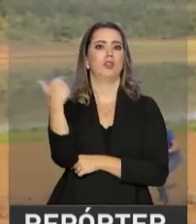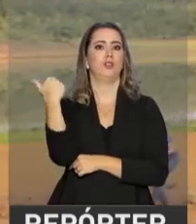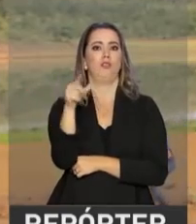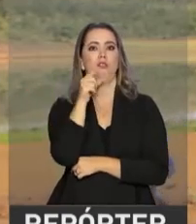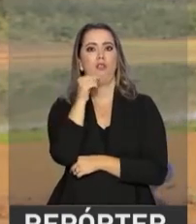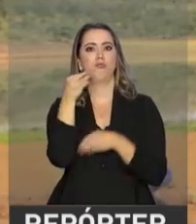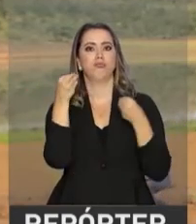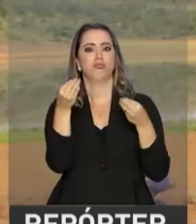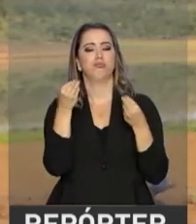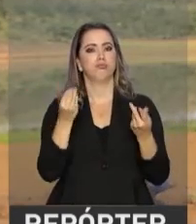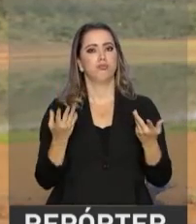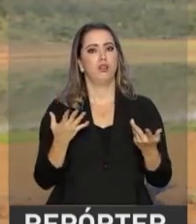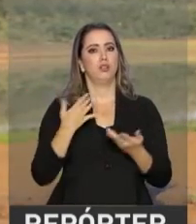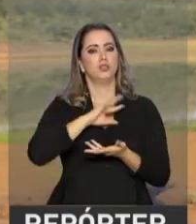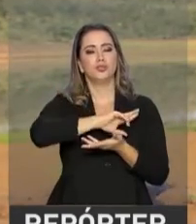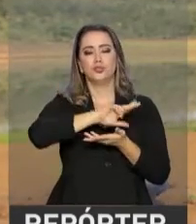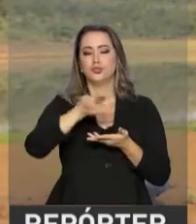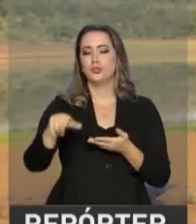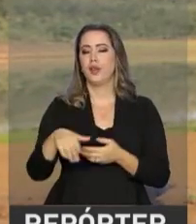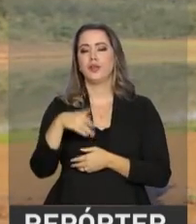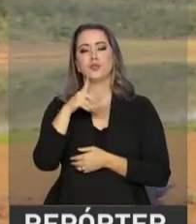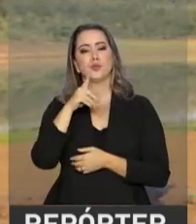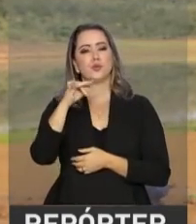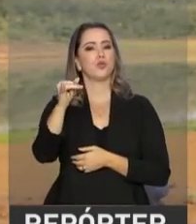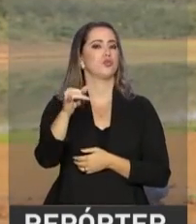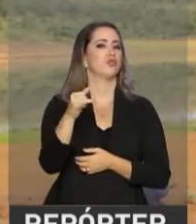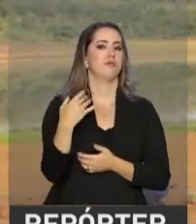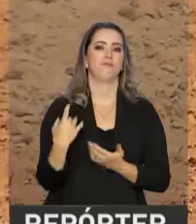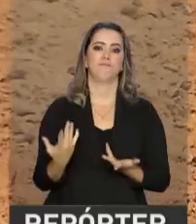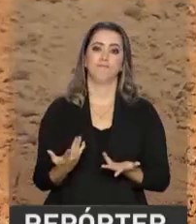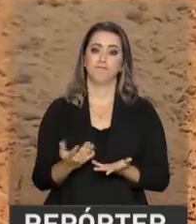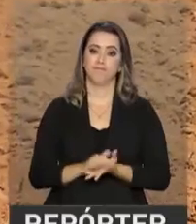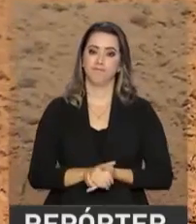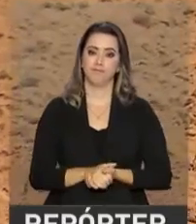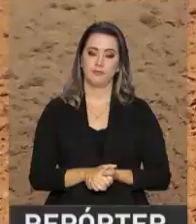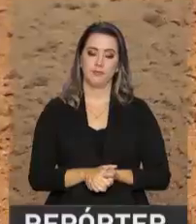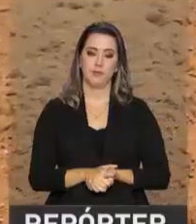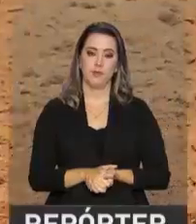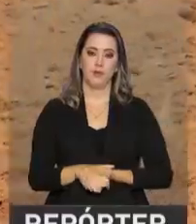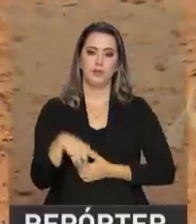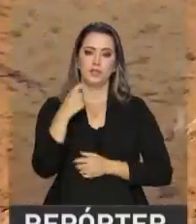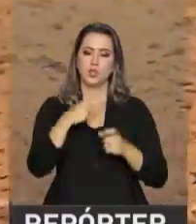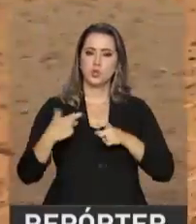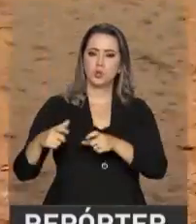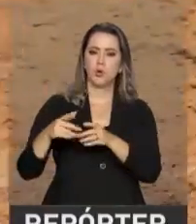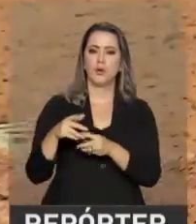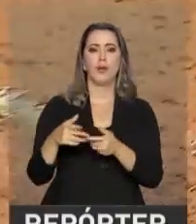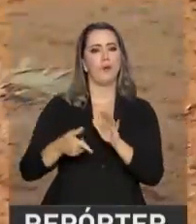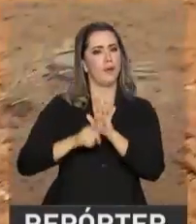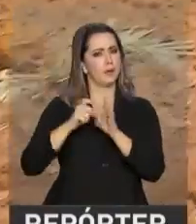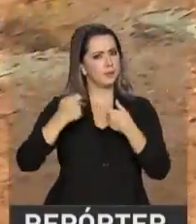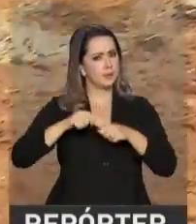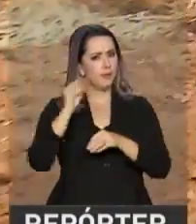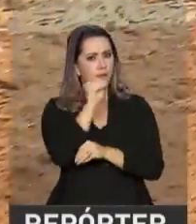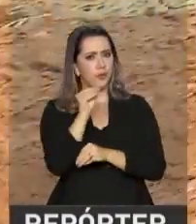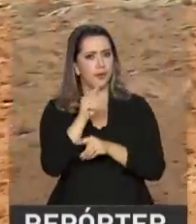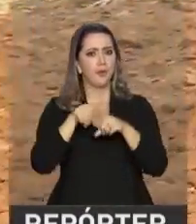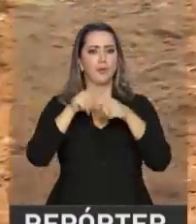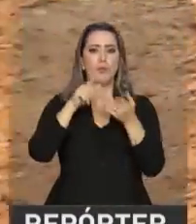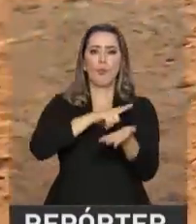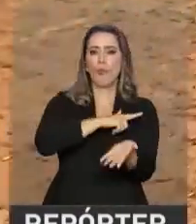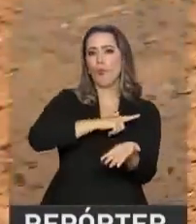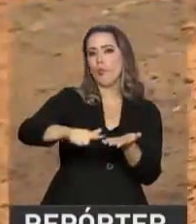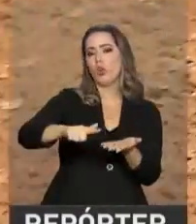água pra lá durante muito mais tempo do que o que nós passamos agora nesta área que deveria ser preservada foi desmatada para